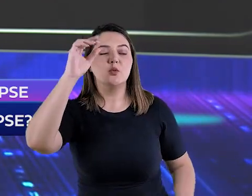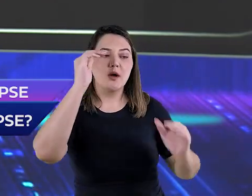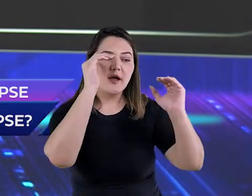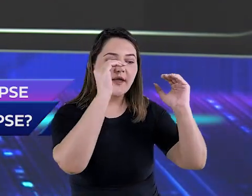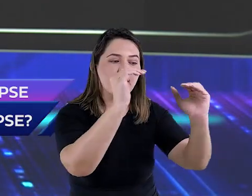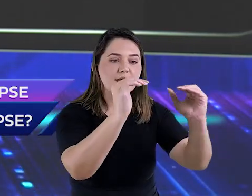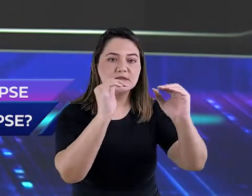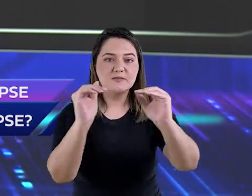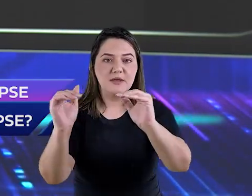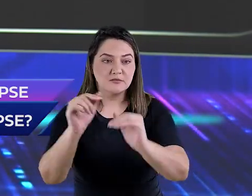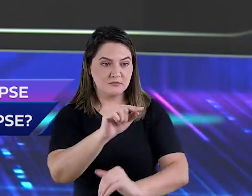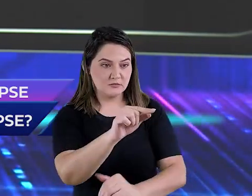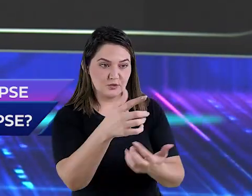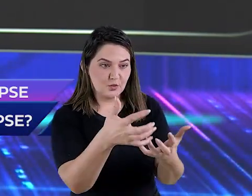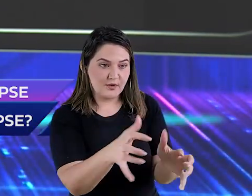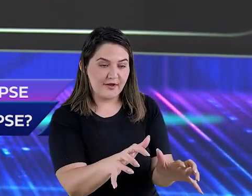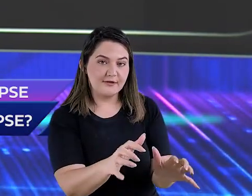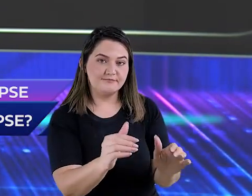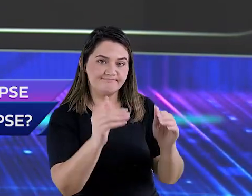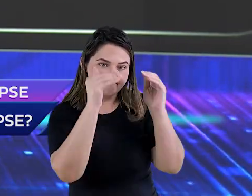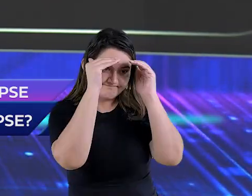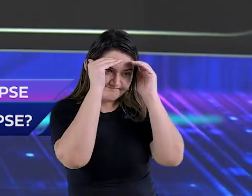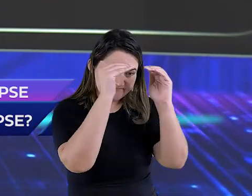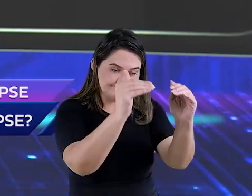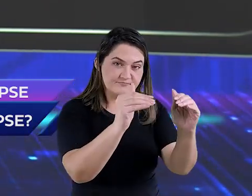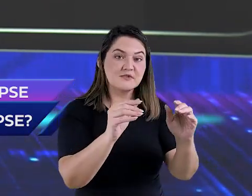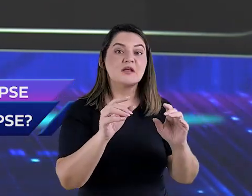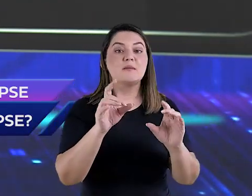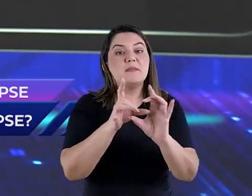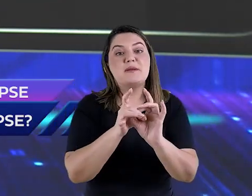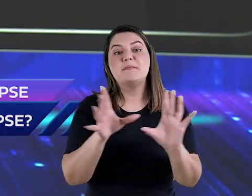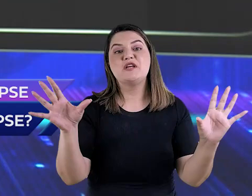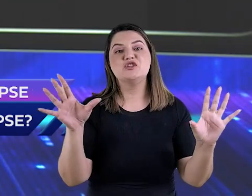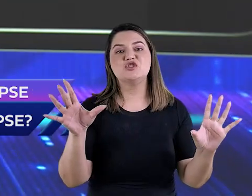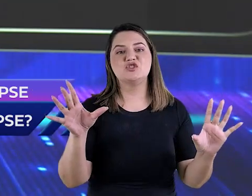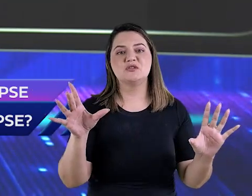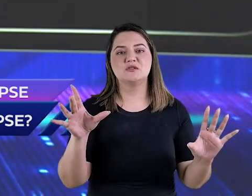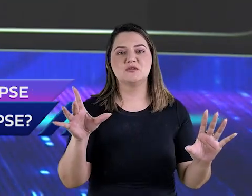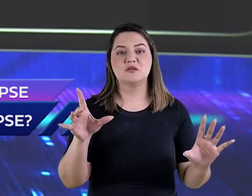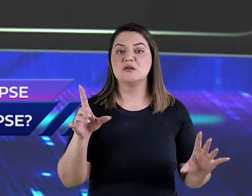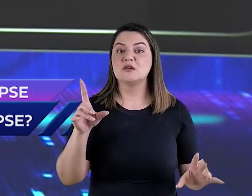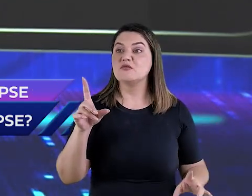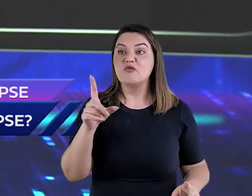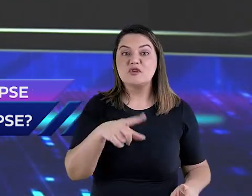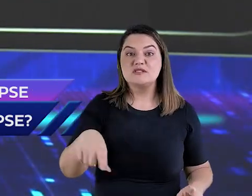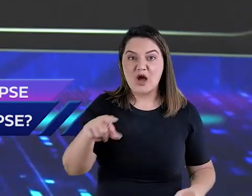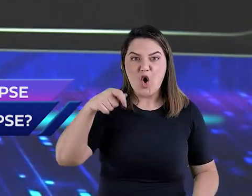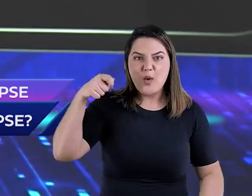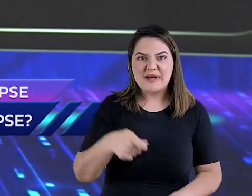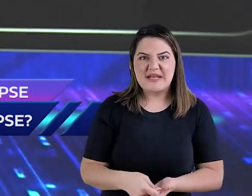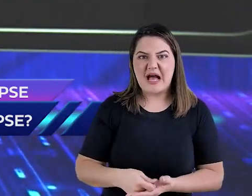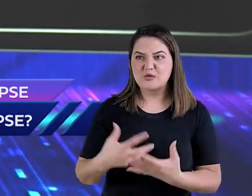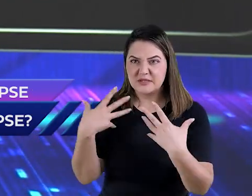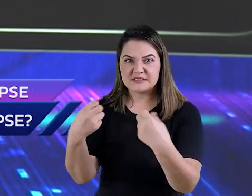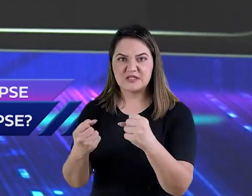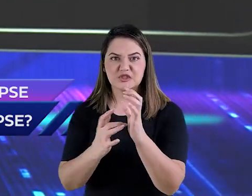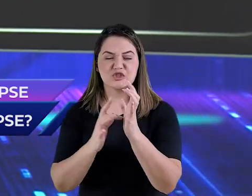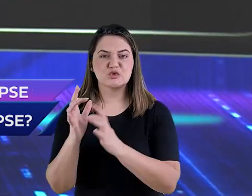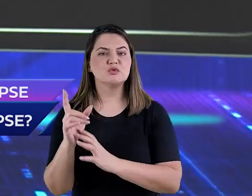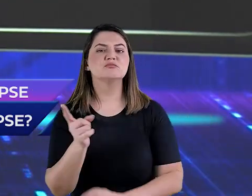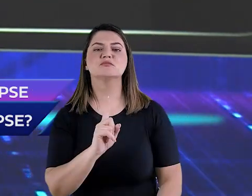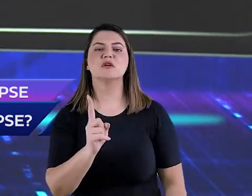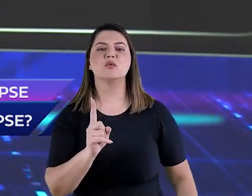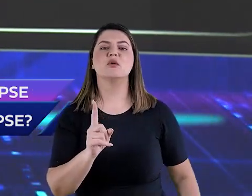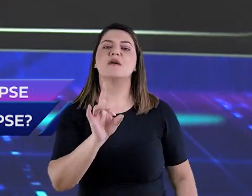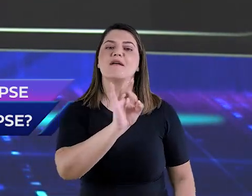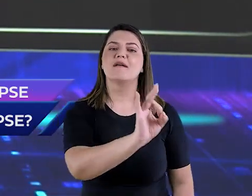um. Deus permite que as pessoas escolham. Ninguém é obrigado a se salvar, como também ninguém é obrigado a se